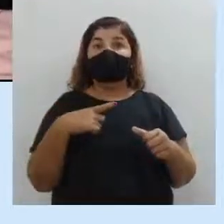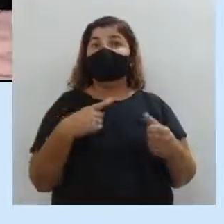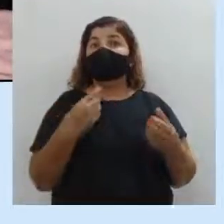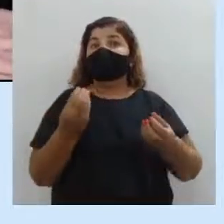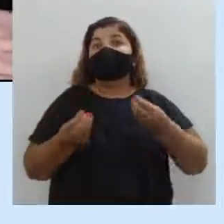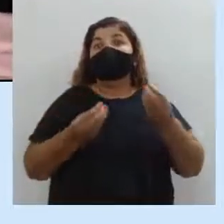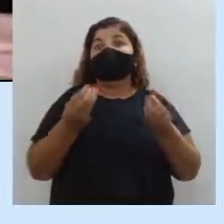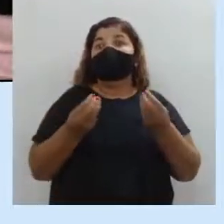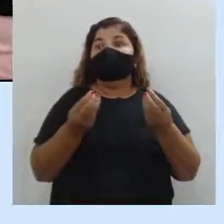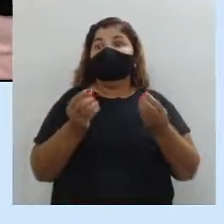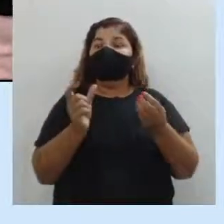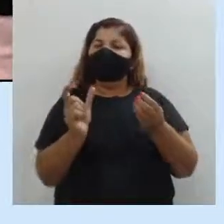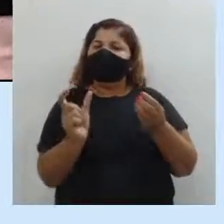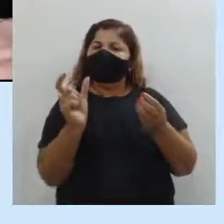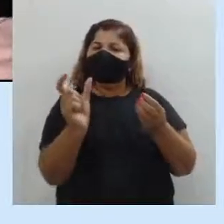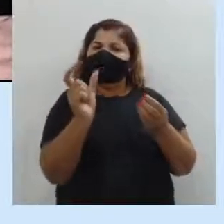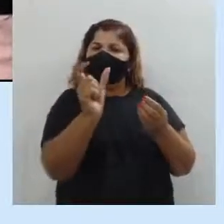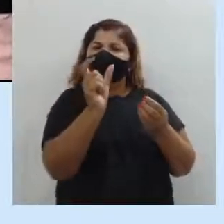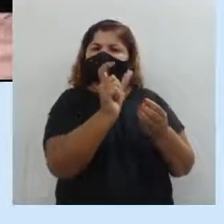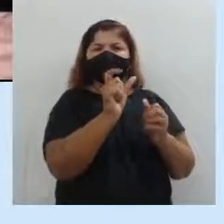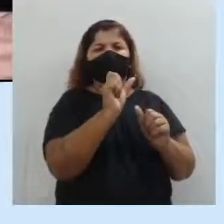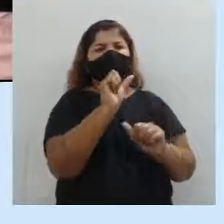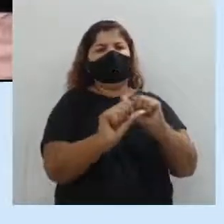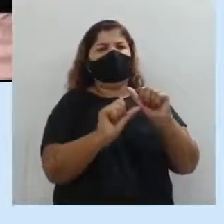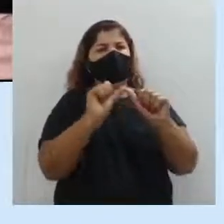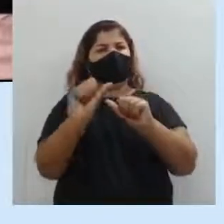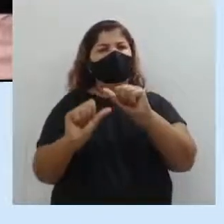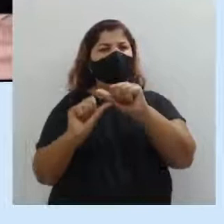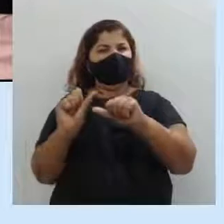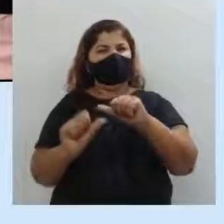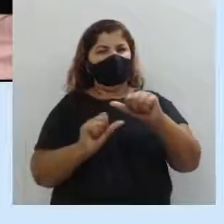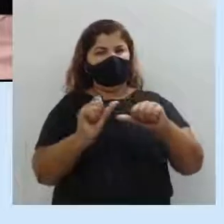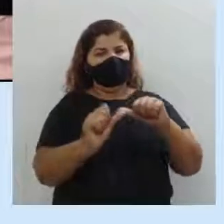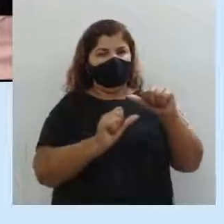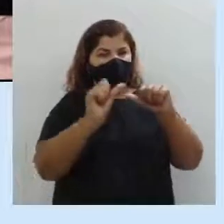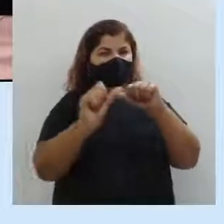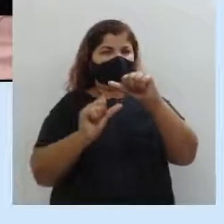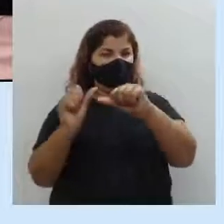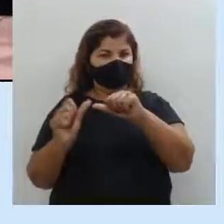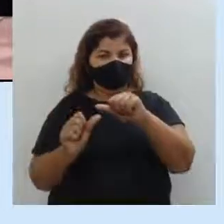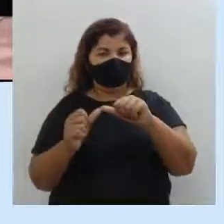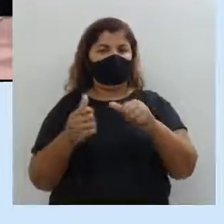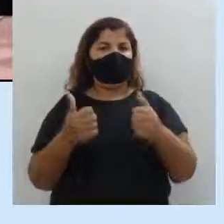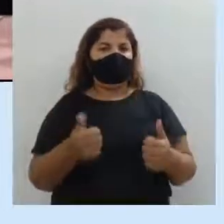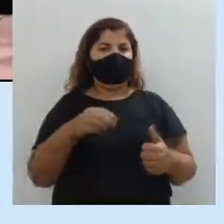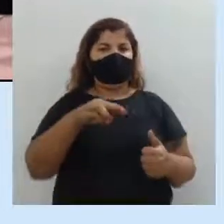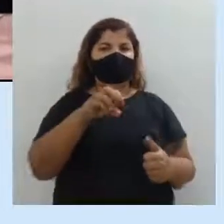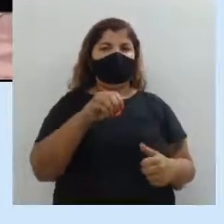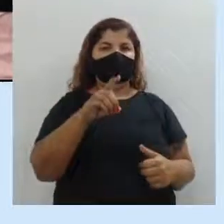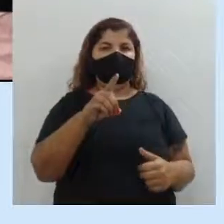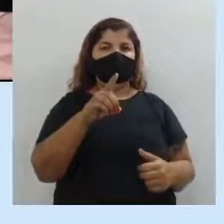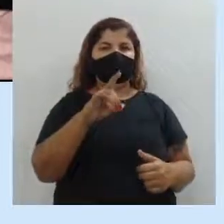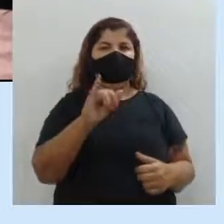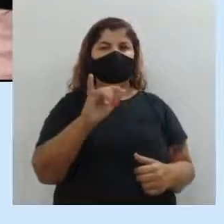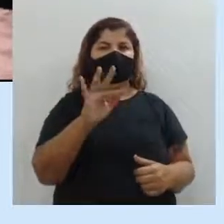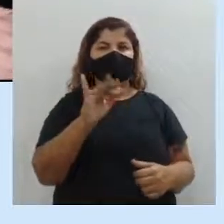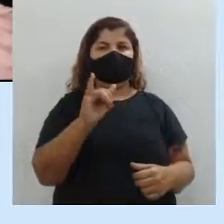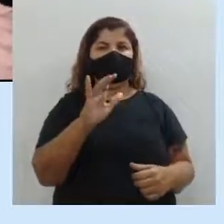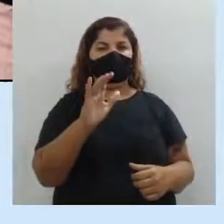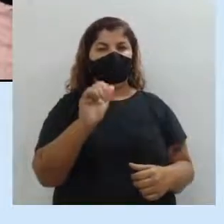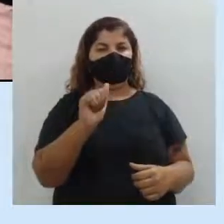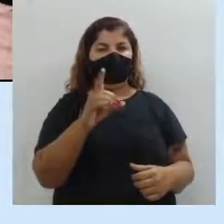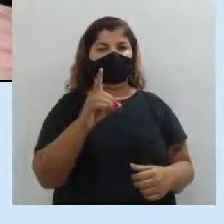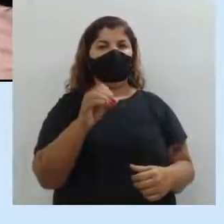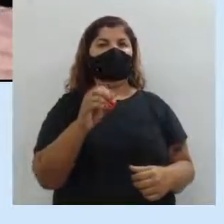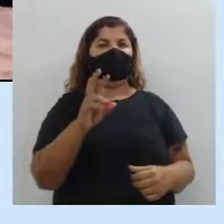dessas outras classes de palavras. Tá bom? Entendeu? Tudo bem até aí? Então, acompanha